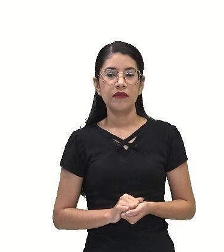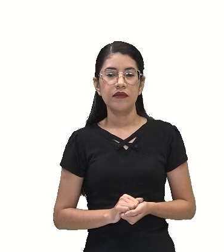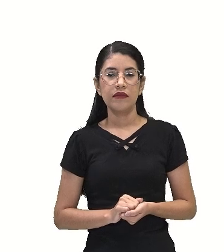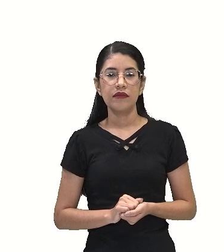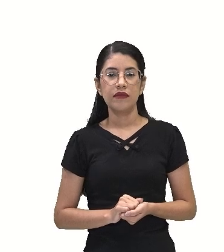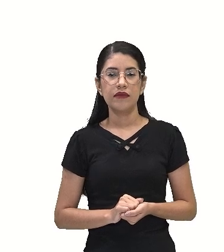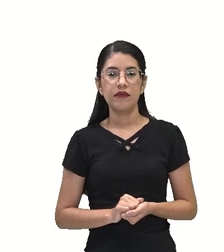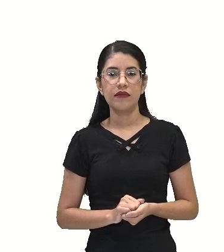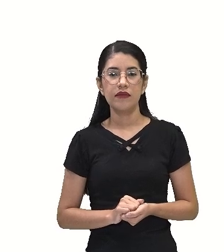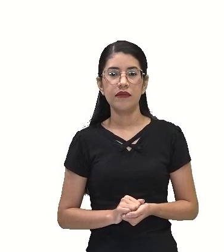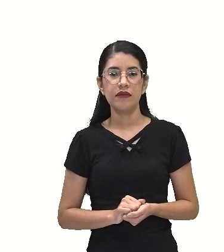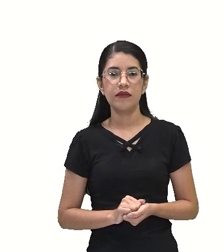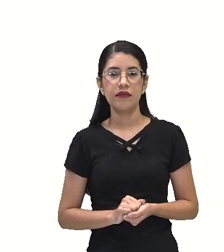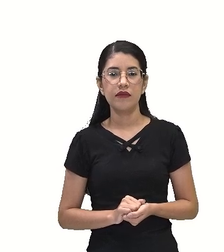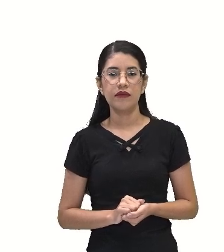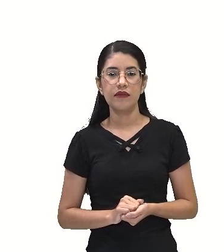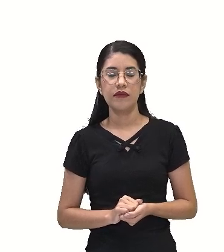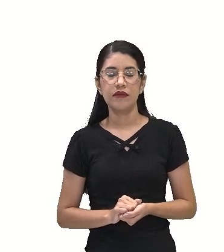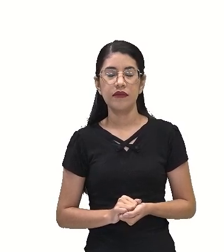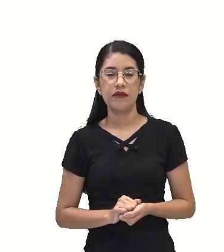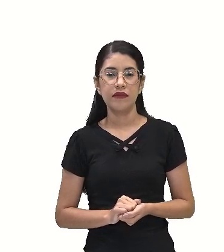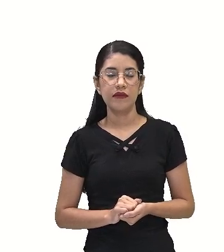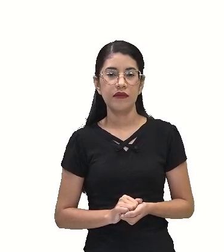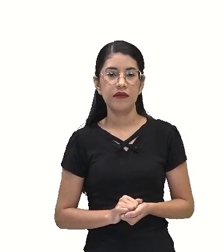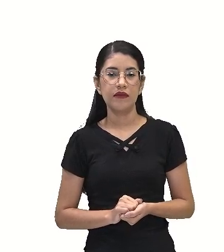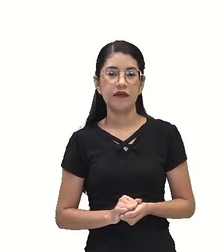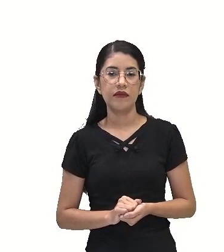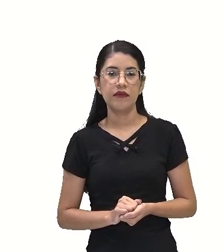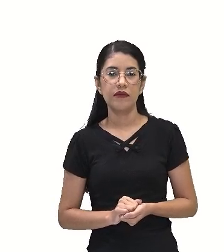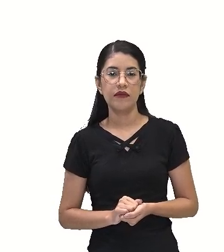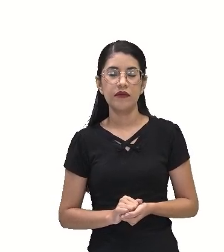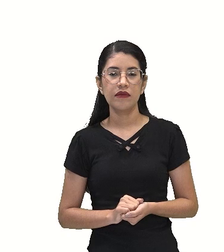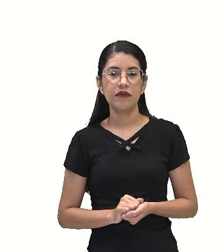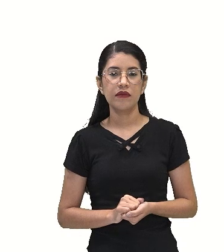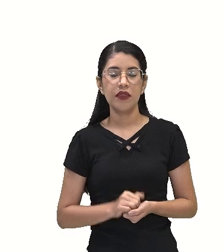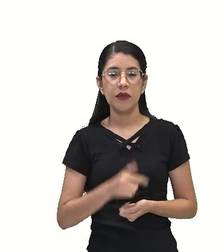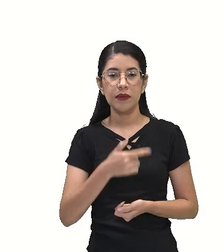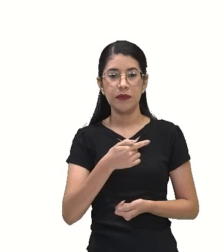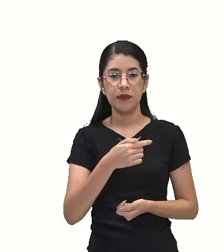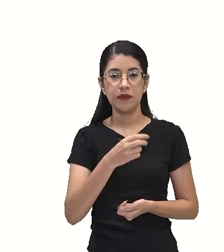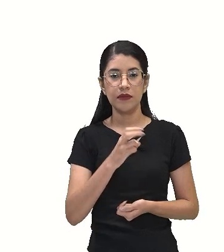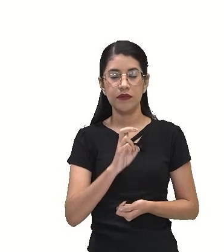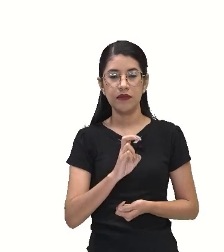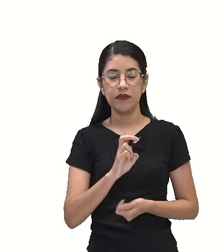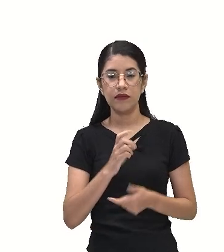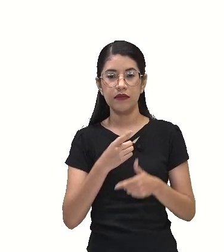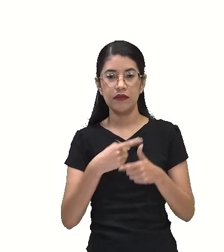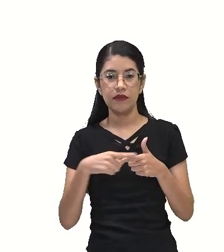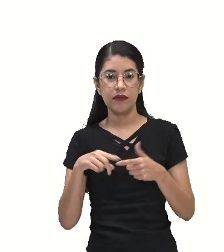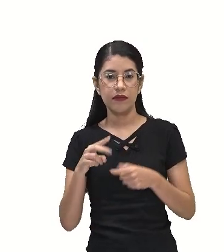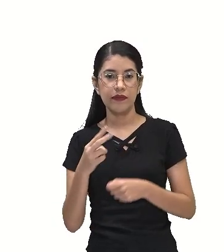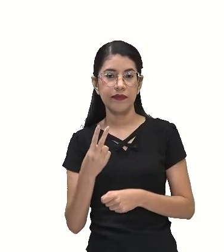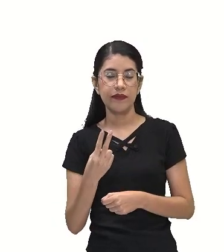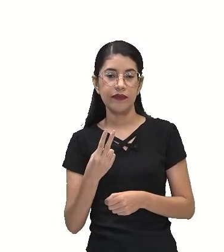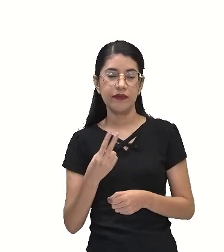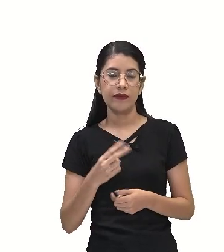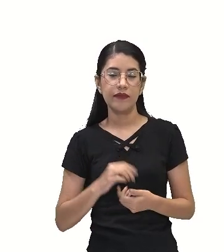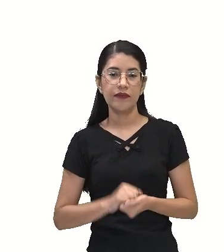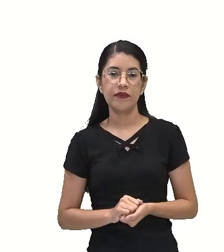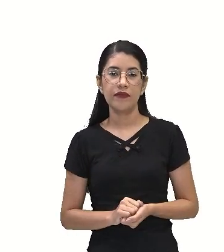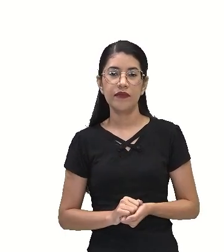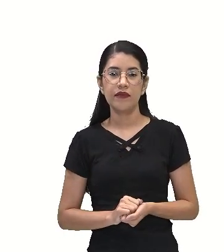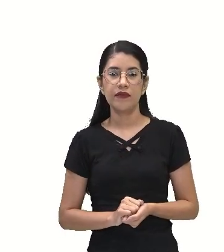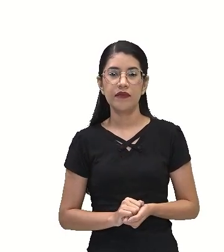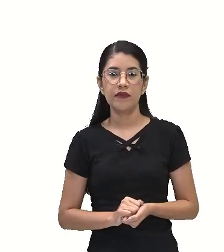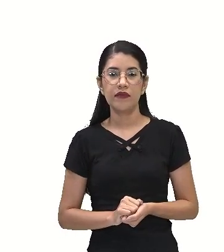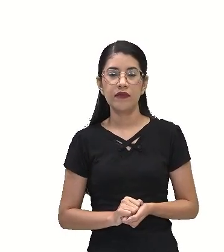cima. Ó, 75 dividido por 2. Então, agora é só a